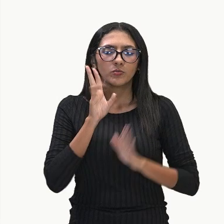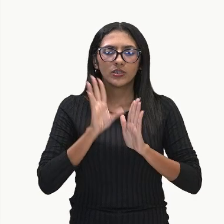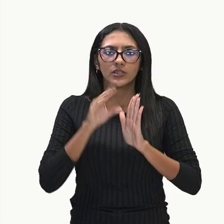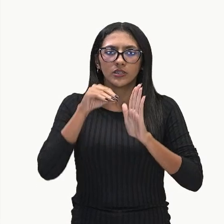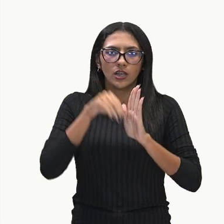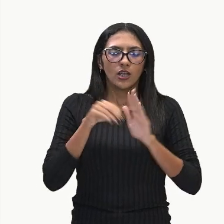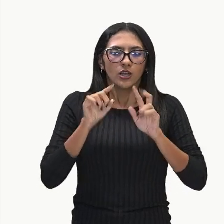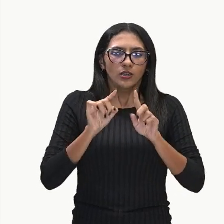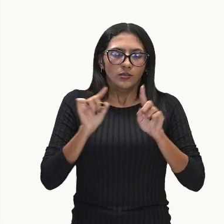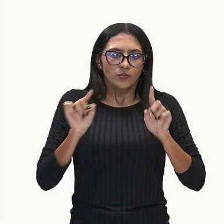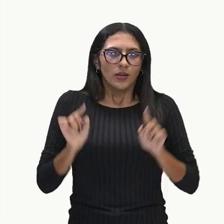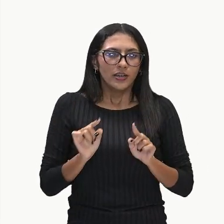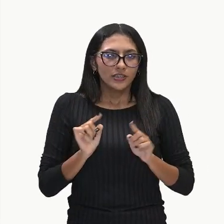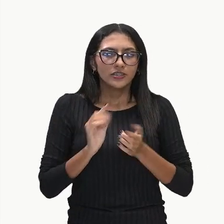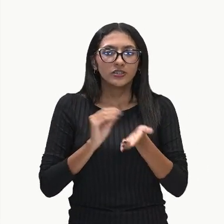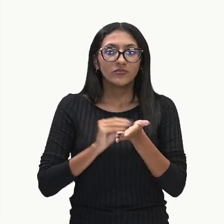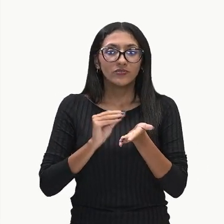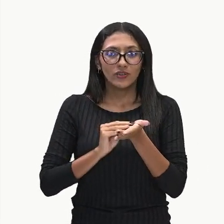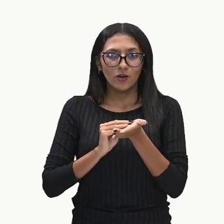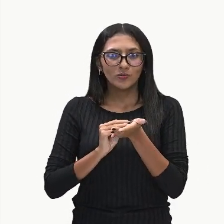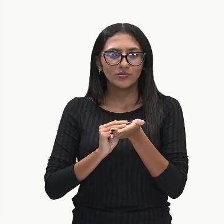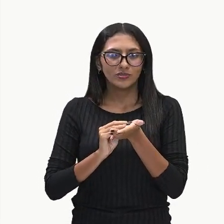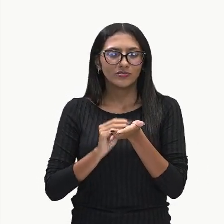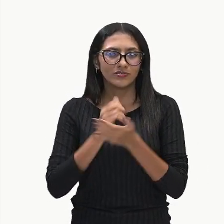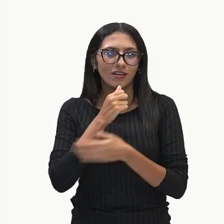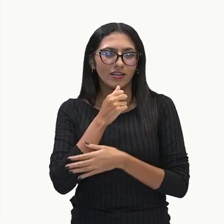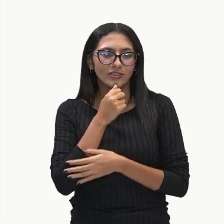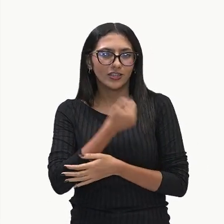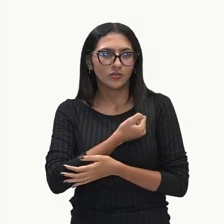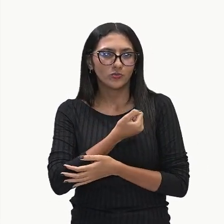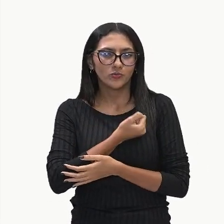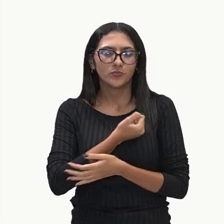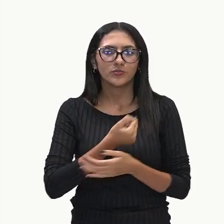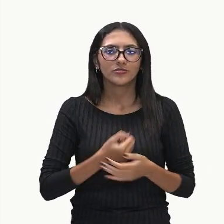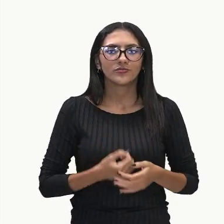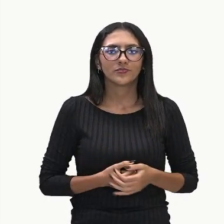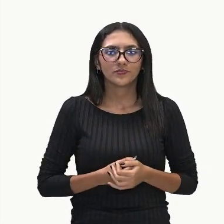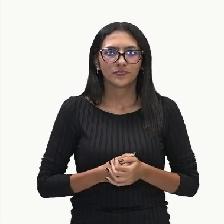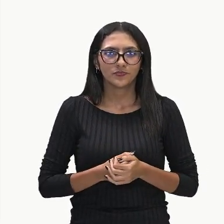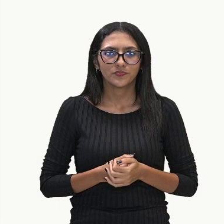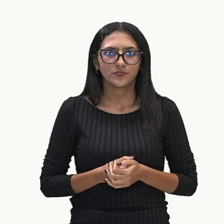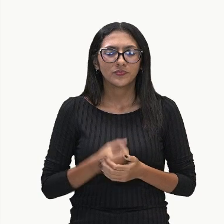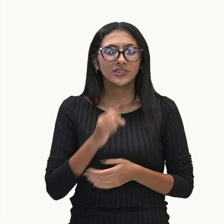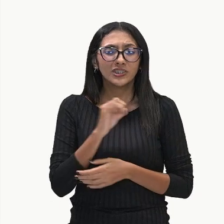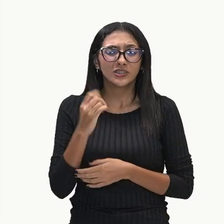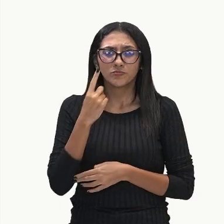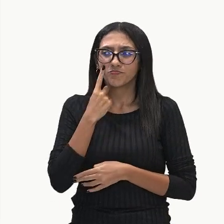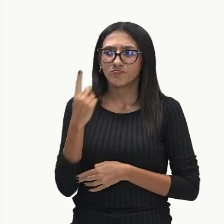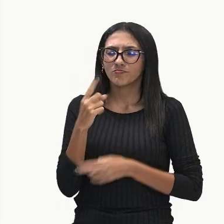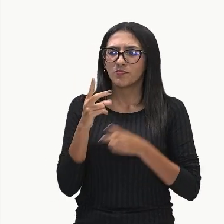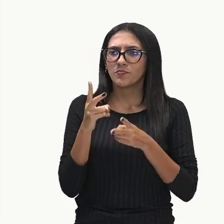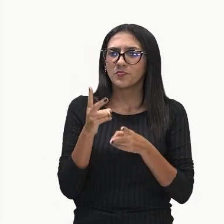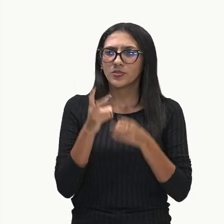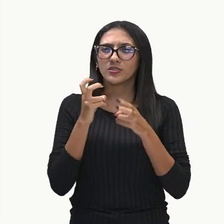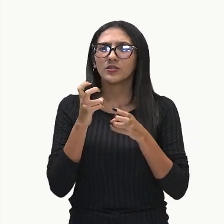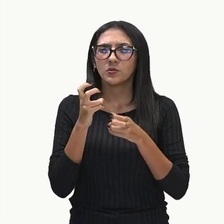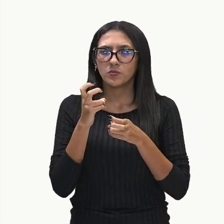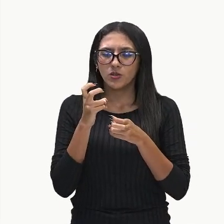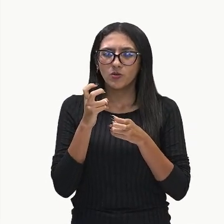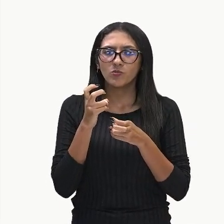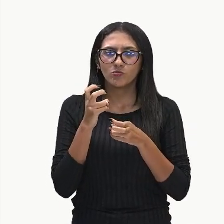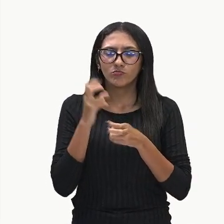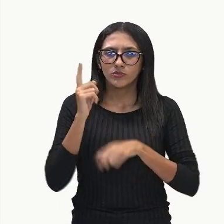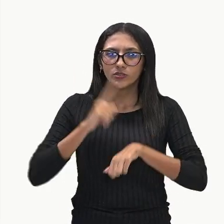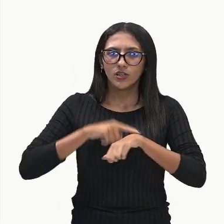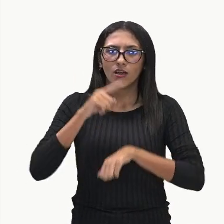Quem resta lá quando eu tiro o fator comum? E se você perceber, ó, se você tiver aí a visão de Lince,